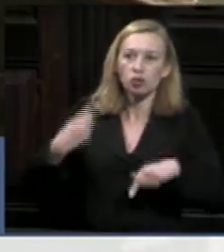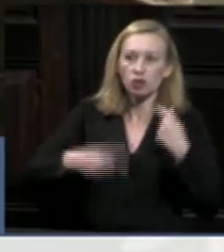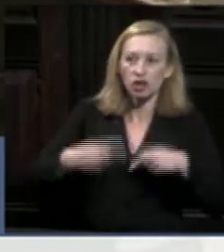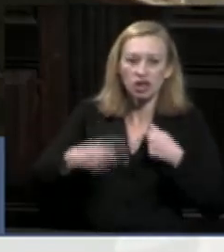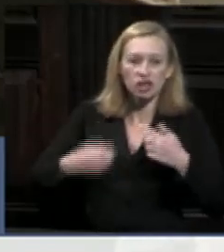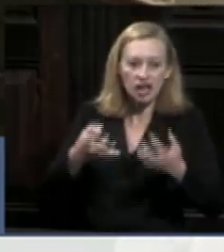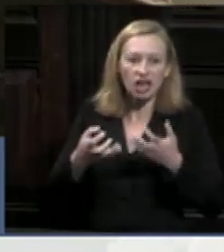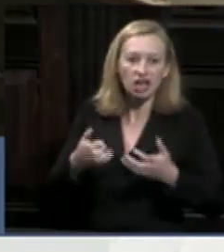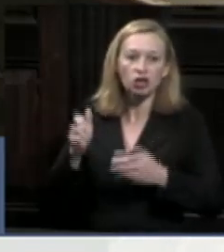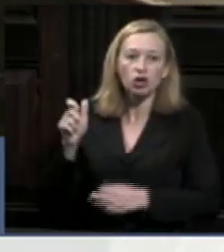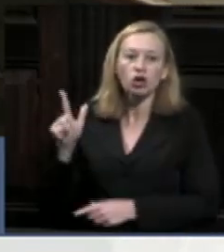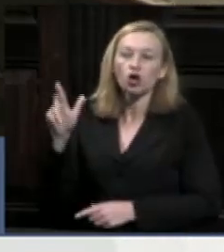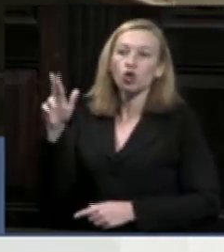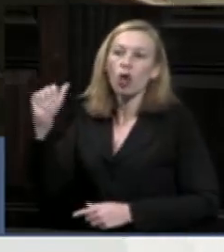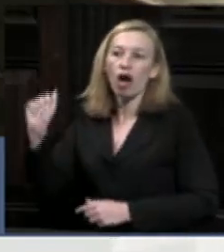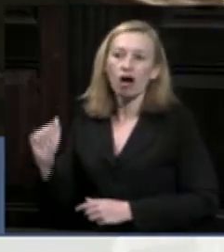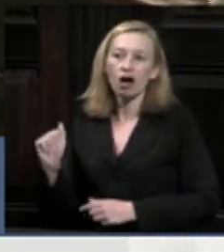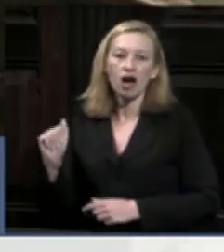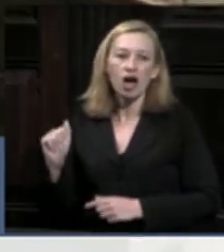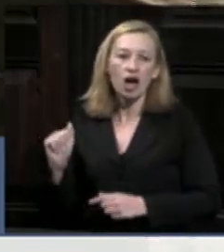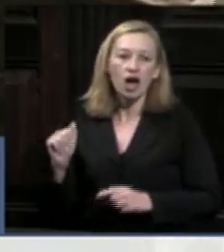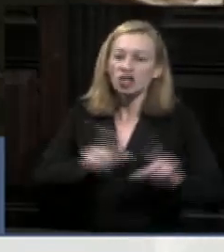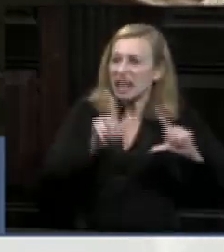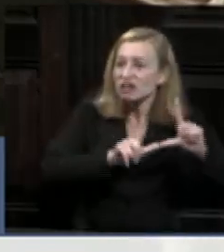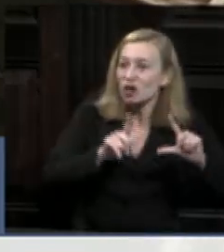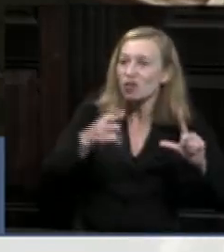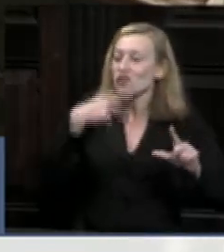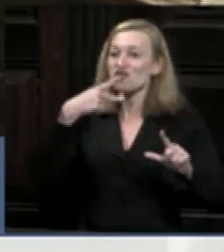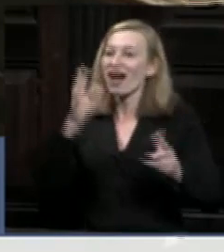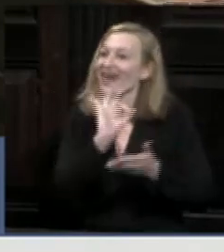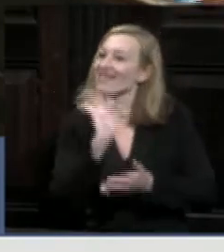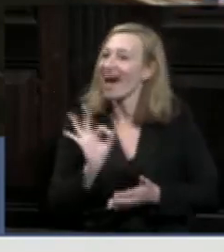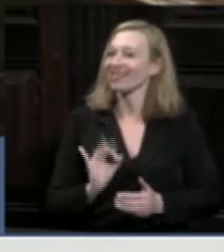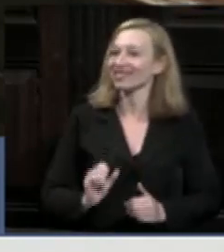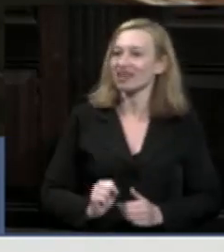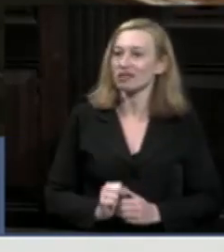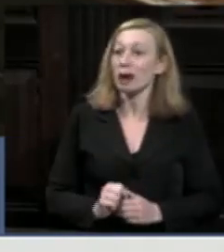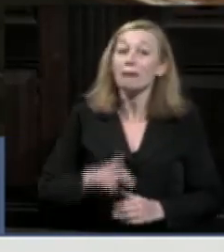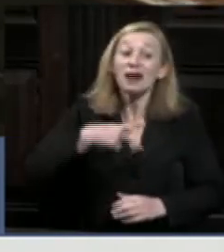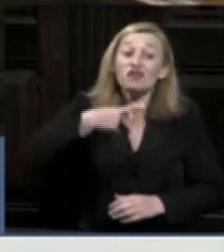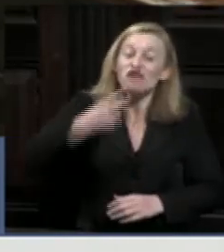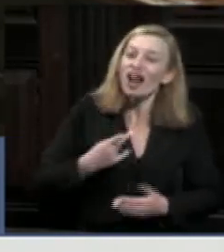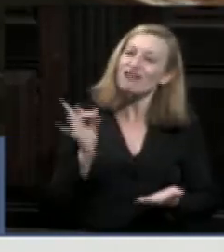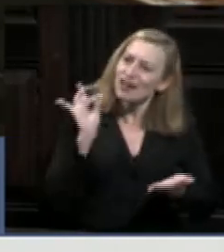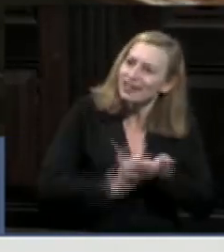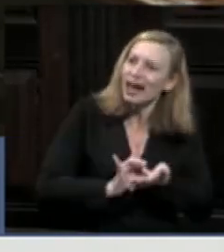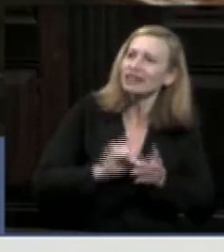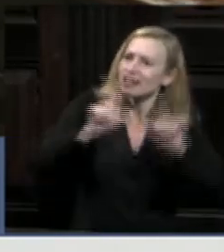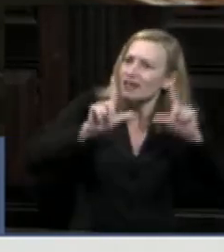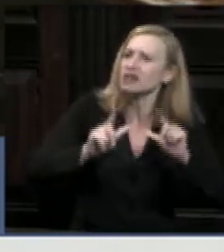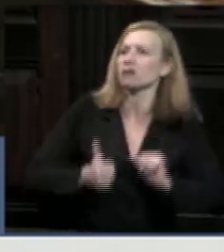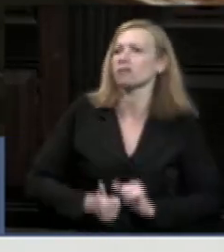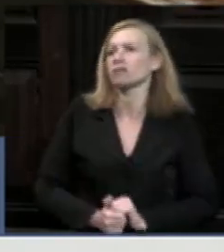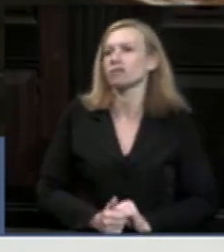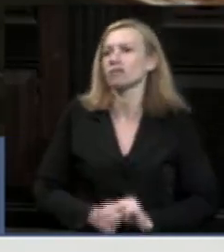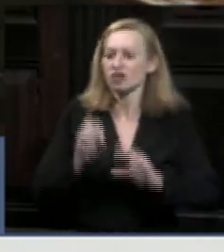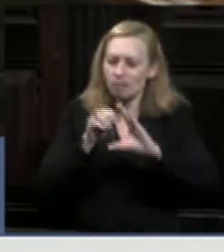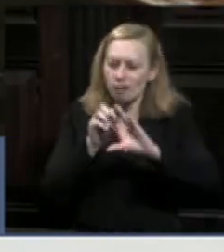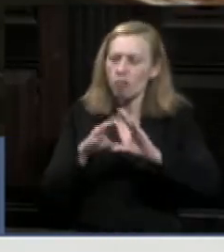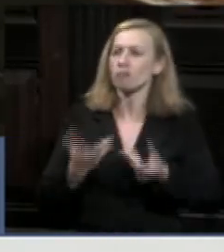isso a empresa não fala fala que está vivendo fora ter mas não fala que tem um monte a favor do lula